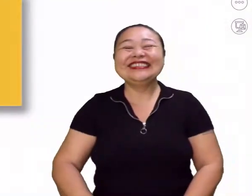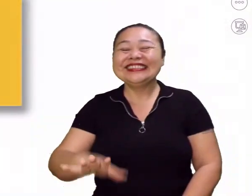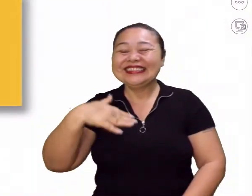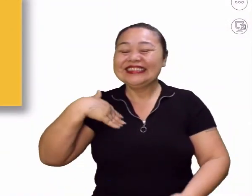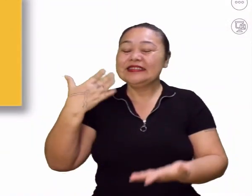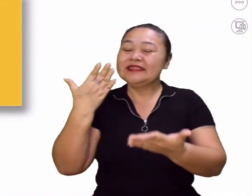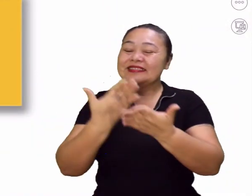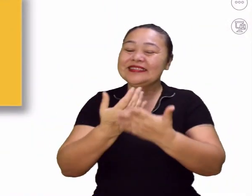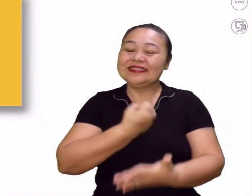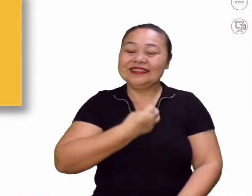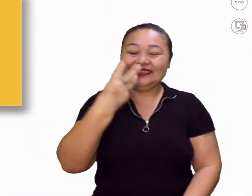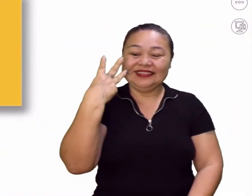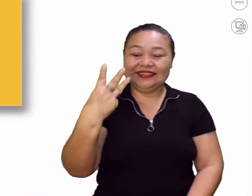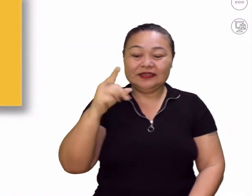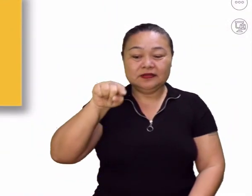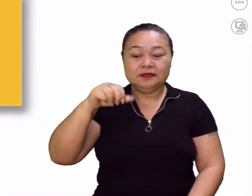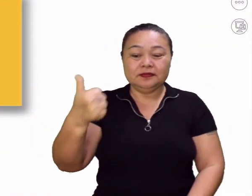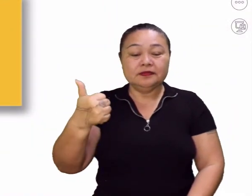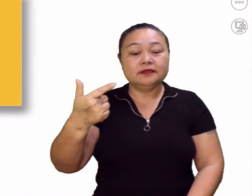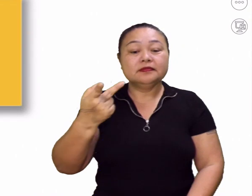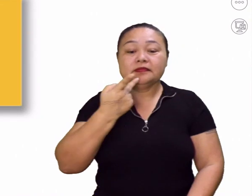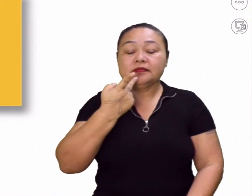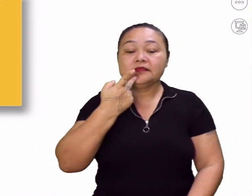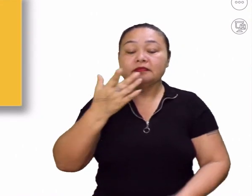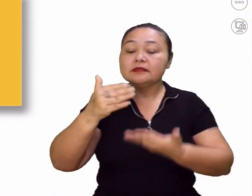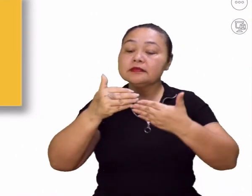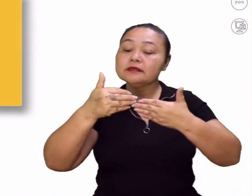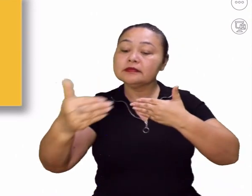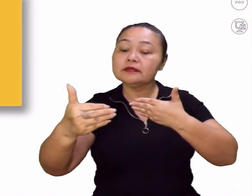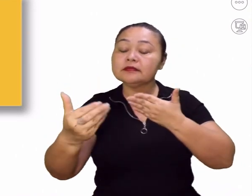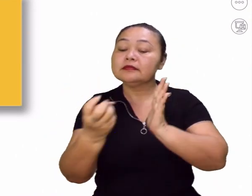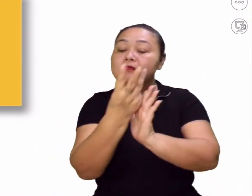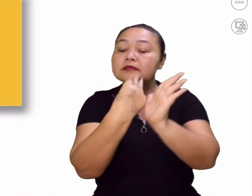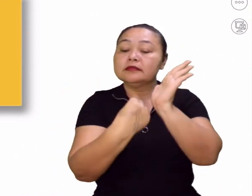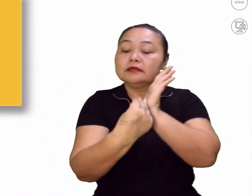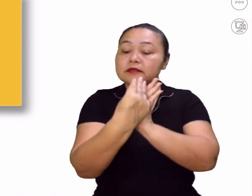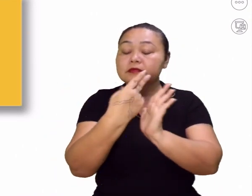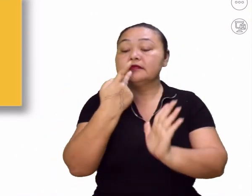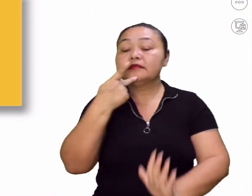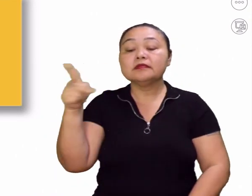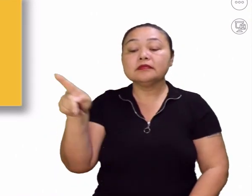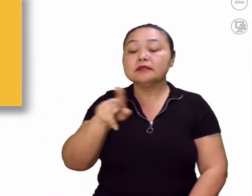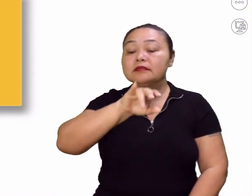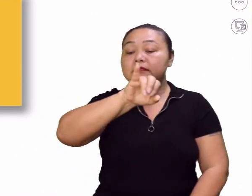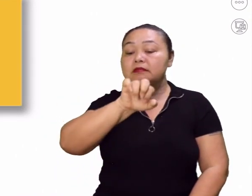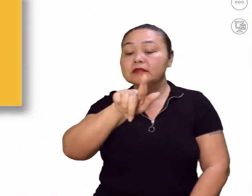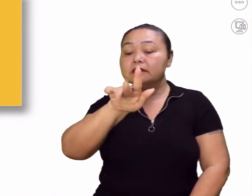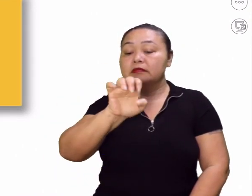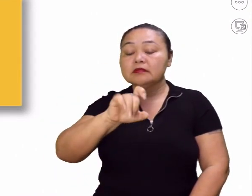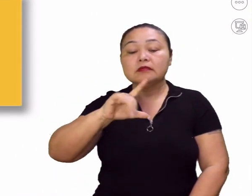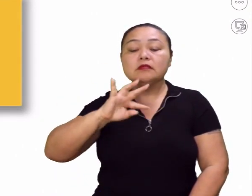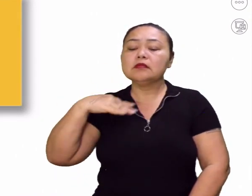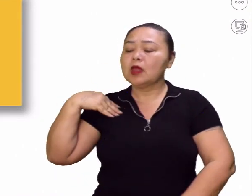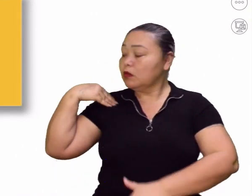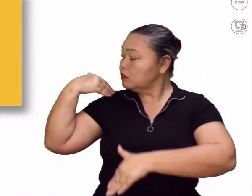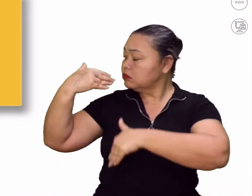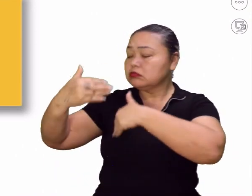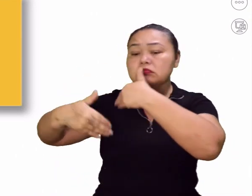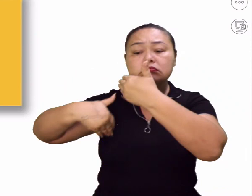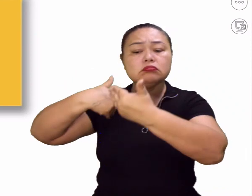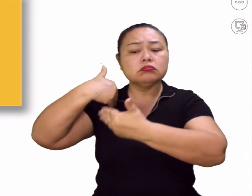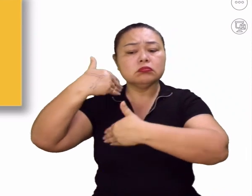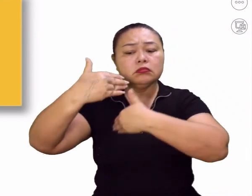Aula 3.1. Vamos falar sobre a introdução da cartografia, como o professor Jorge falou, falar de todo esse processo